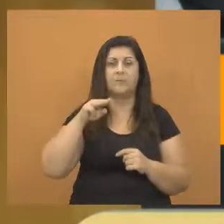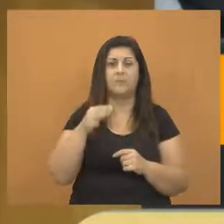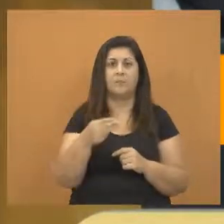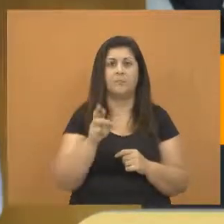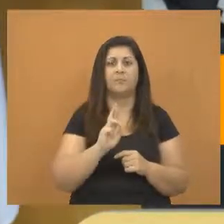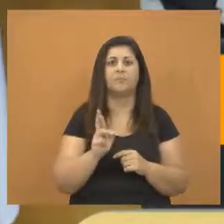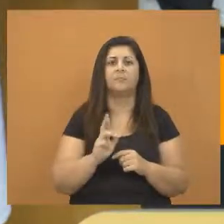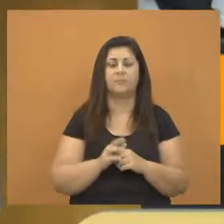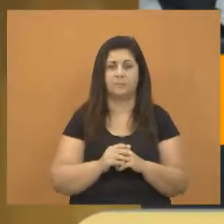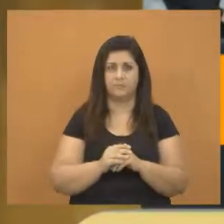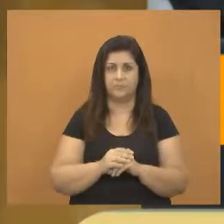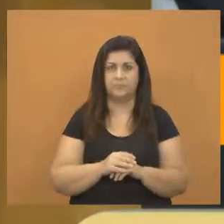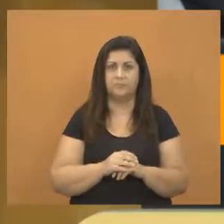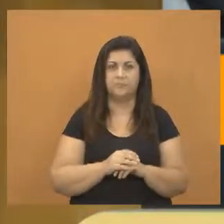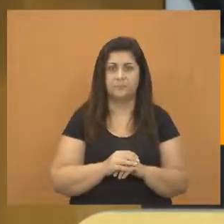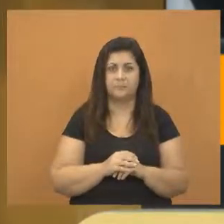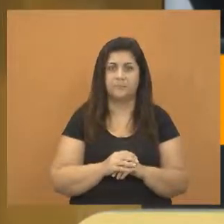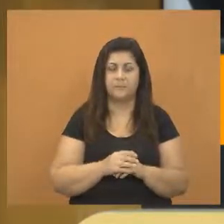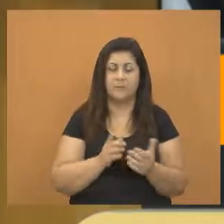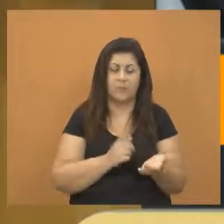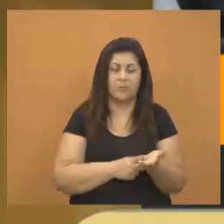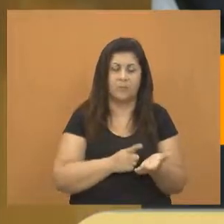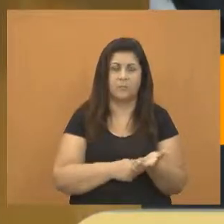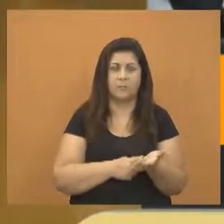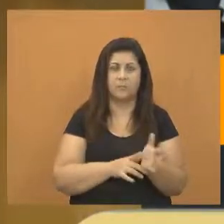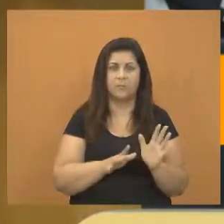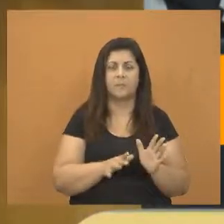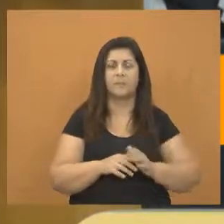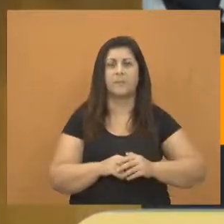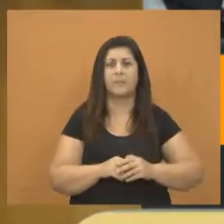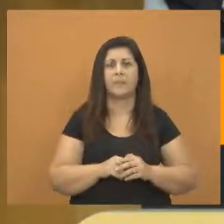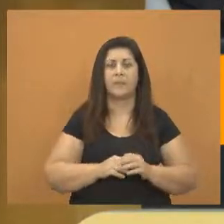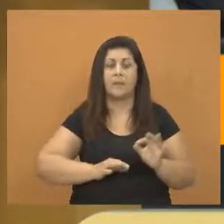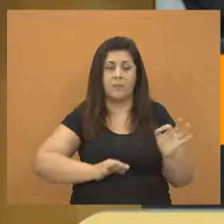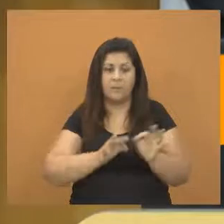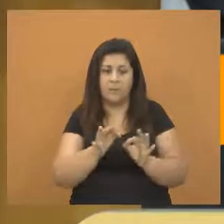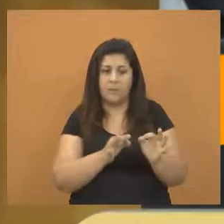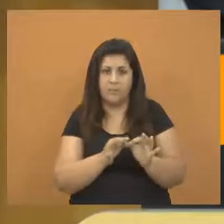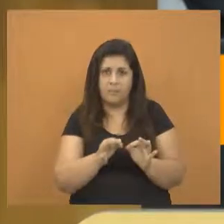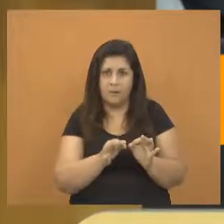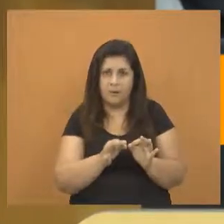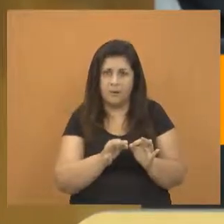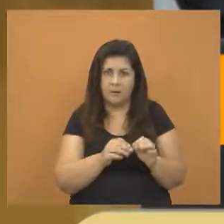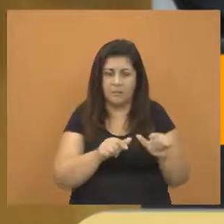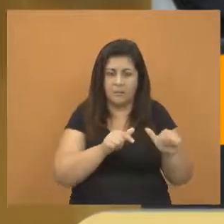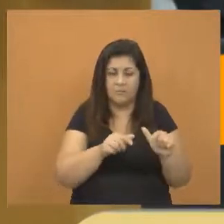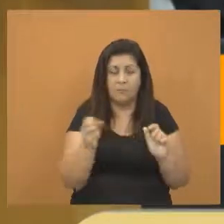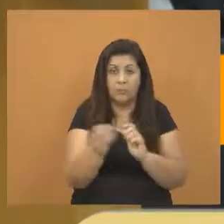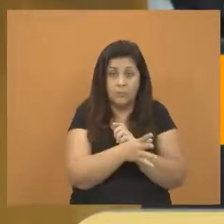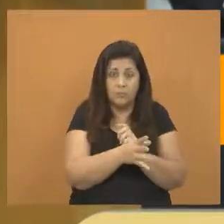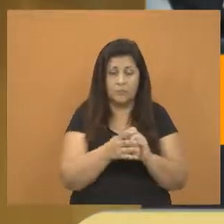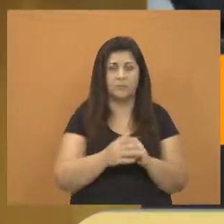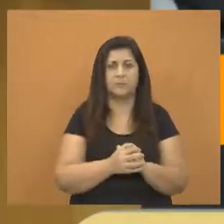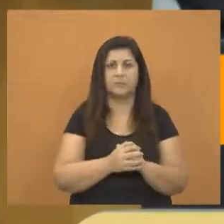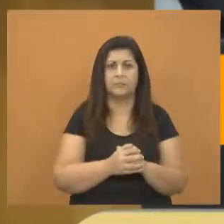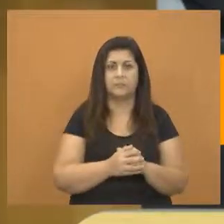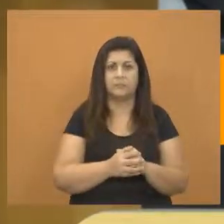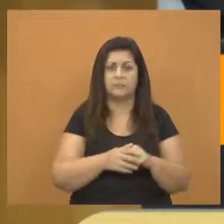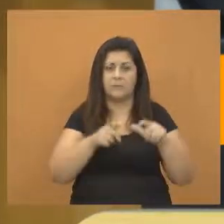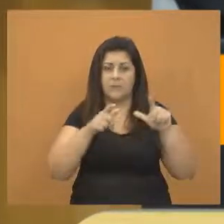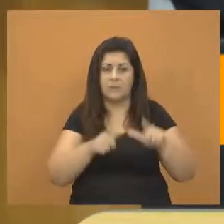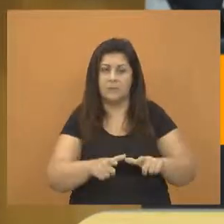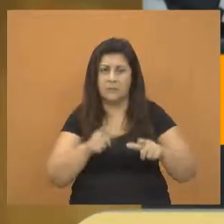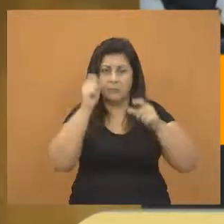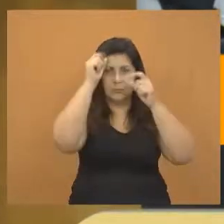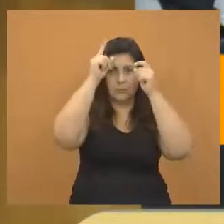reais. Projetos estruturantes, incubadora de negócios criativos e culturais, territórios